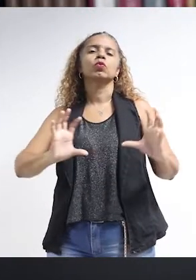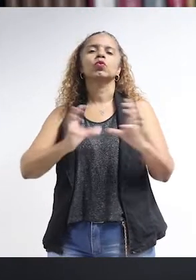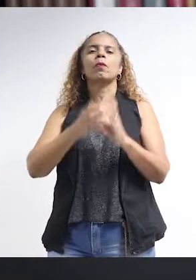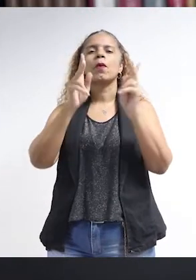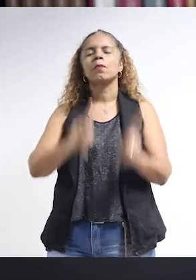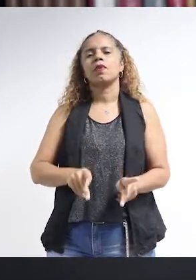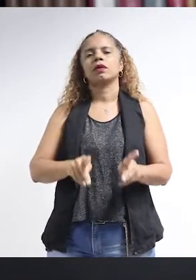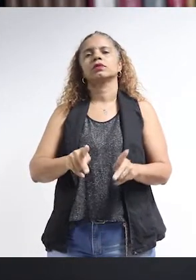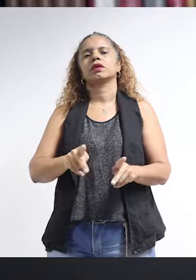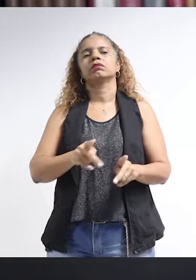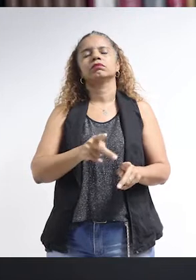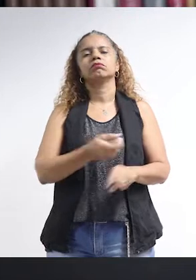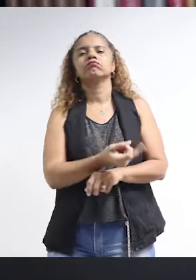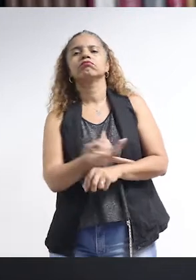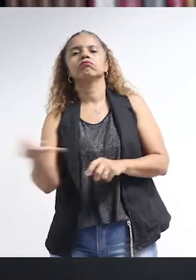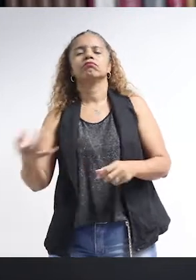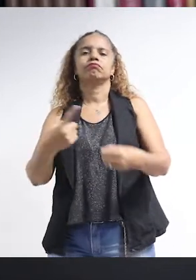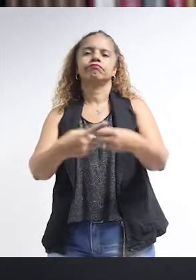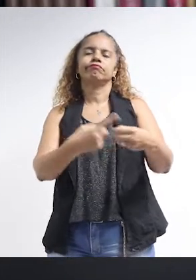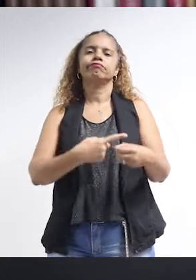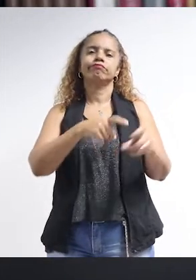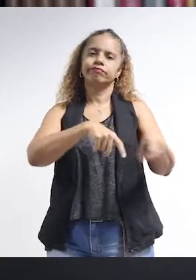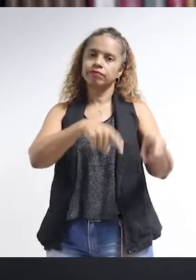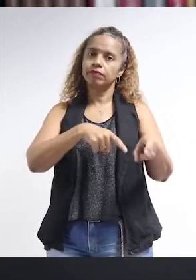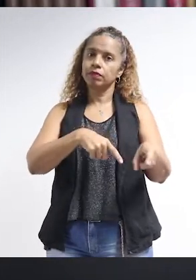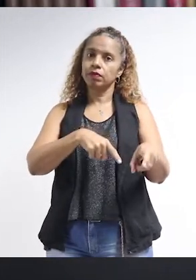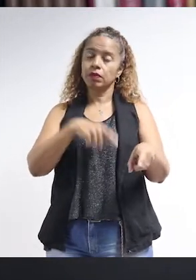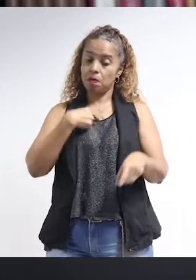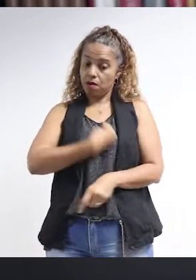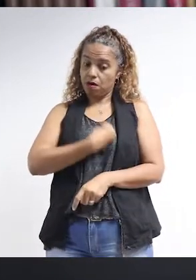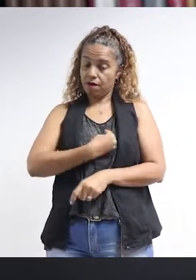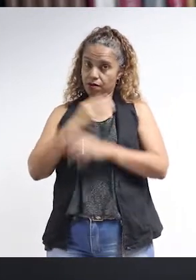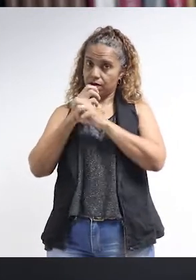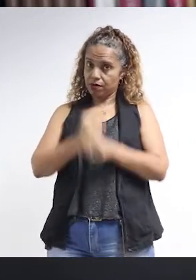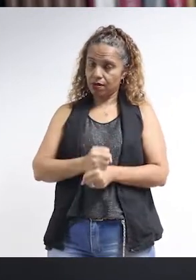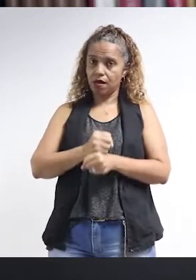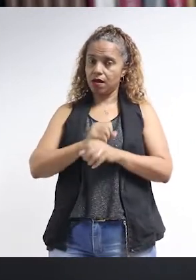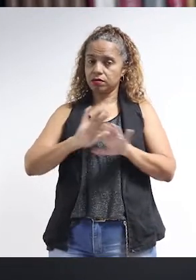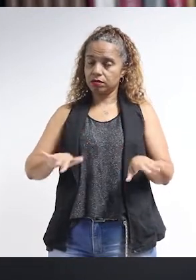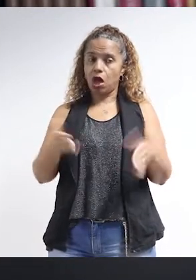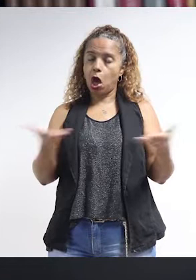camponesas. Essa dimensão racial é algo recente na minha trajetória,